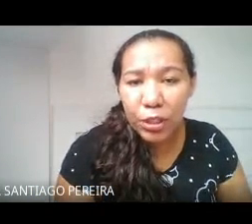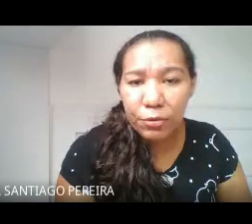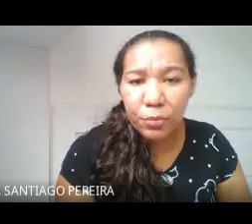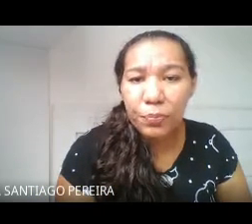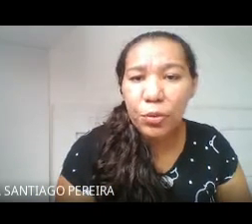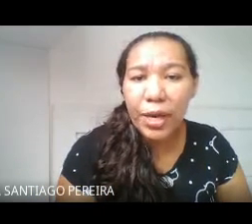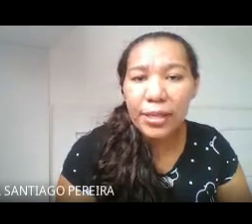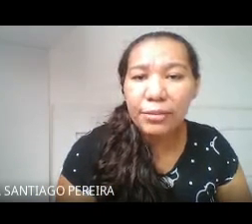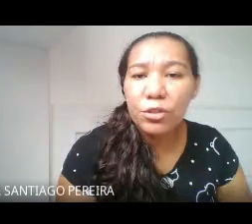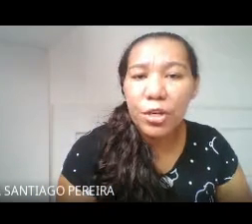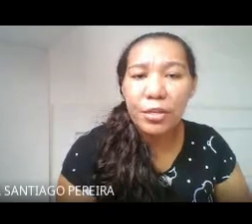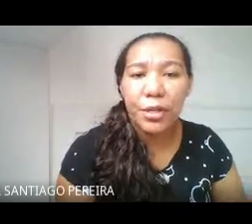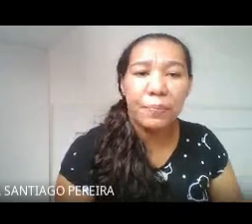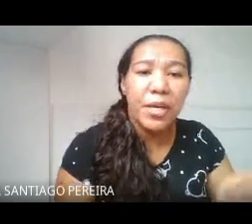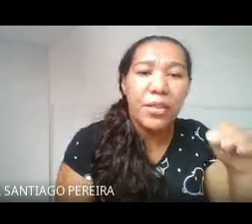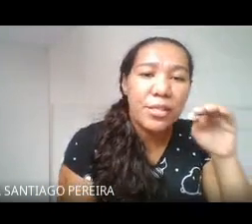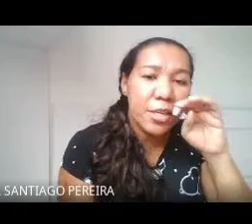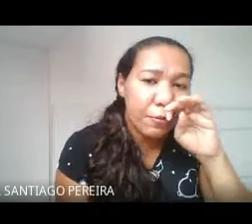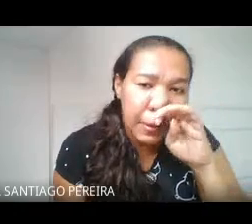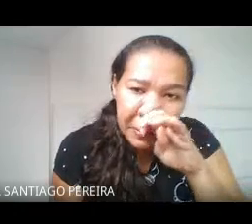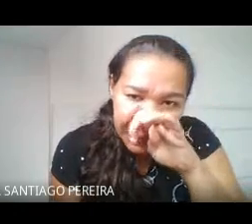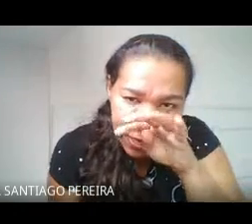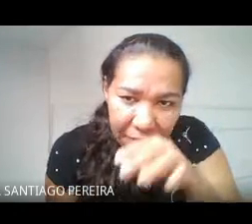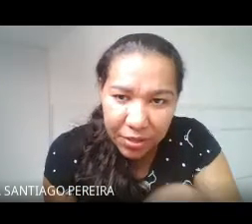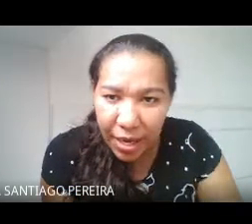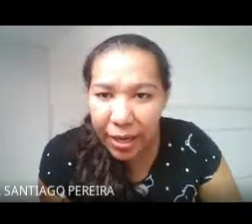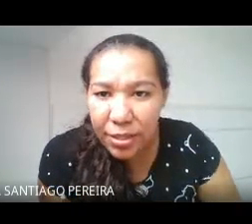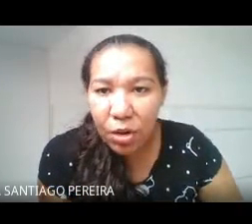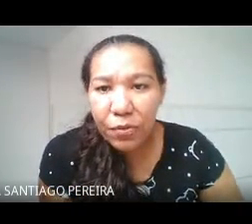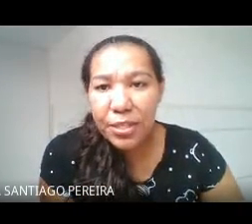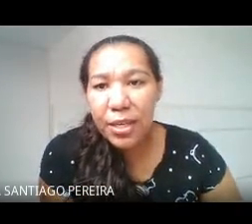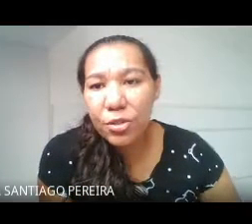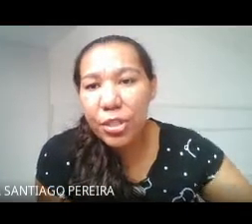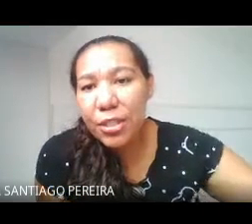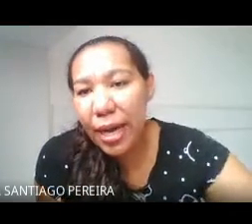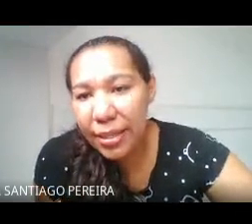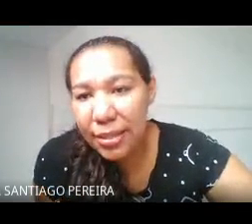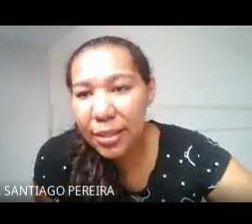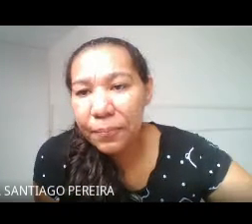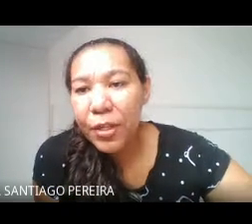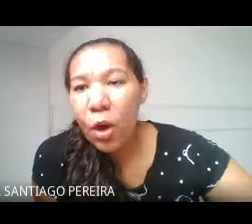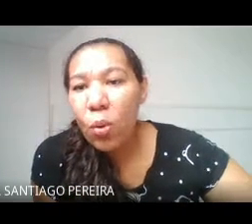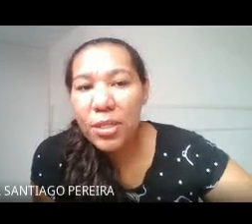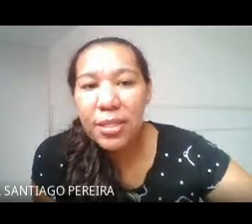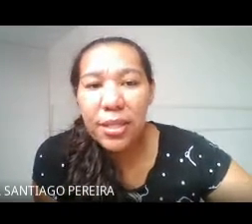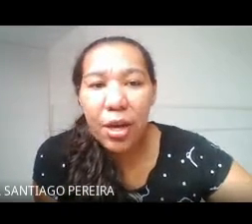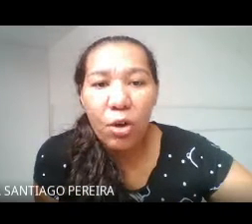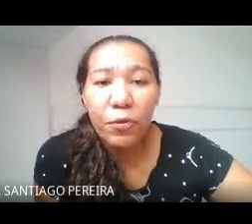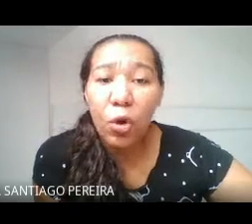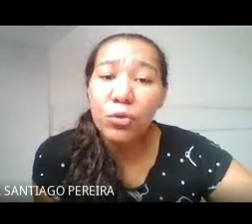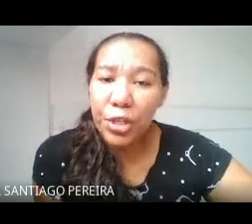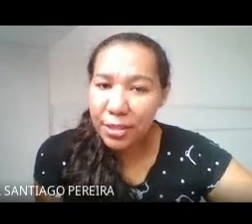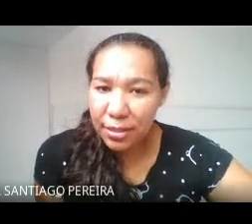Sobre o livro O Retrato de Dorian Gray. The city of London, at the end of the century 19, was a